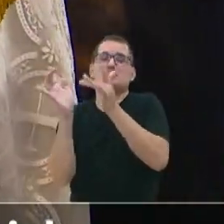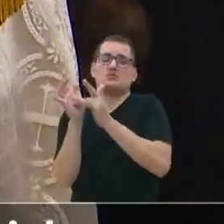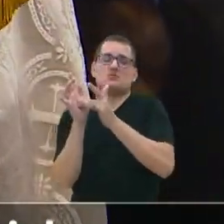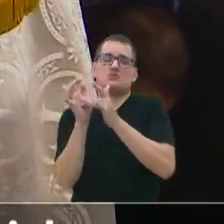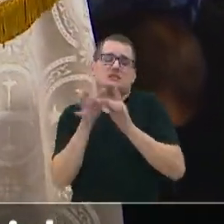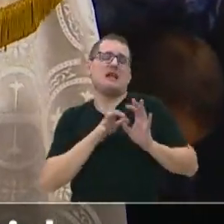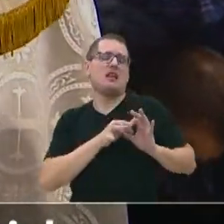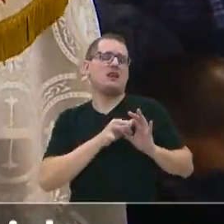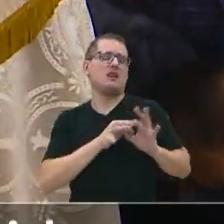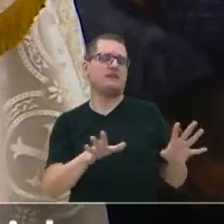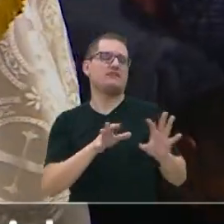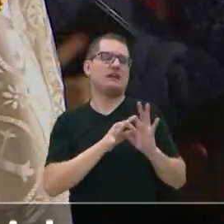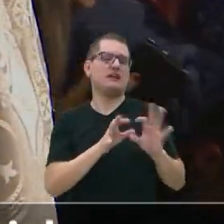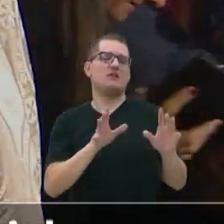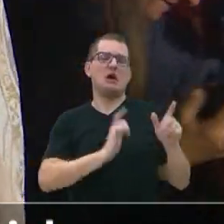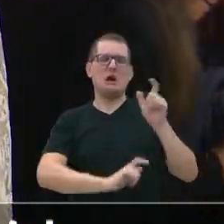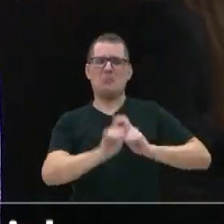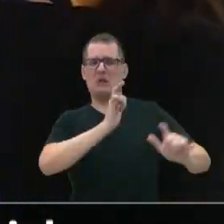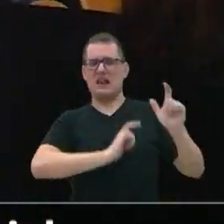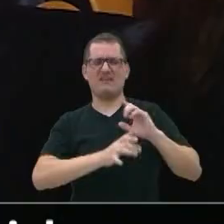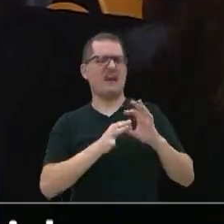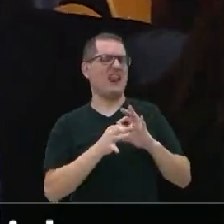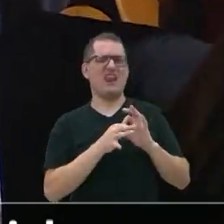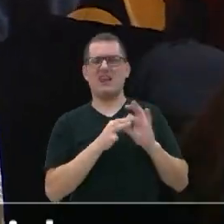se desprenda dessas palavras.